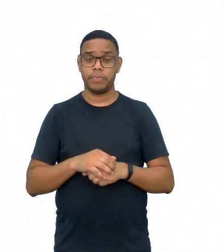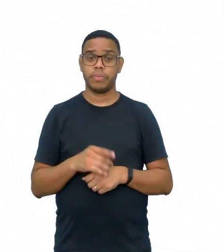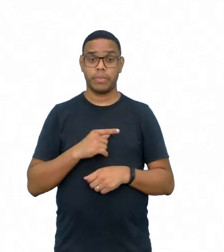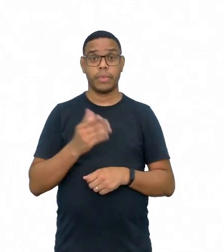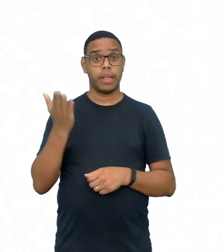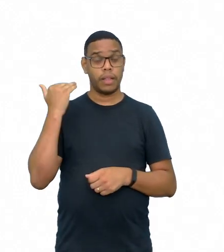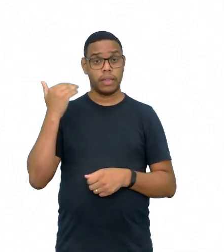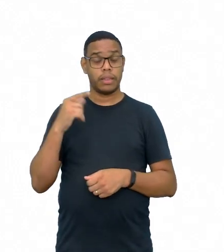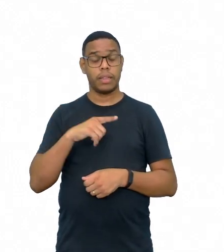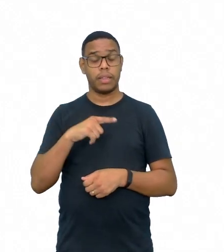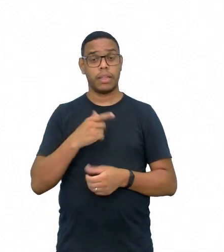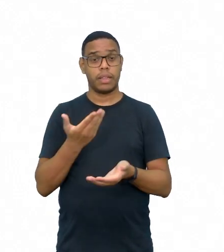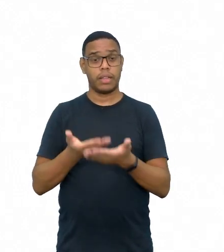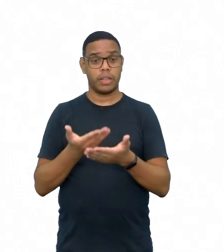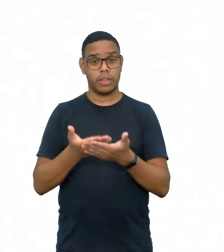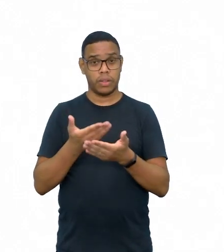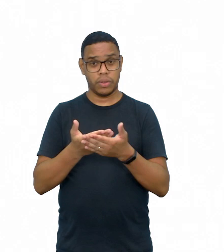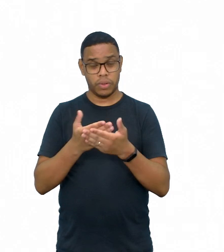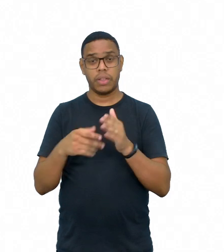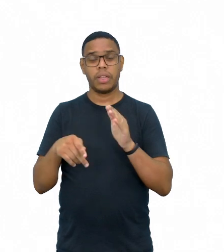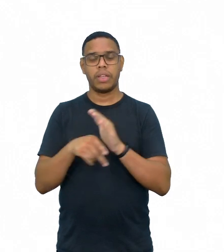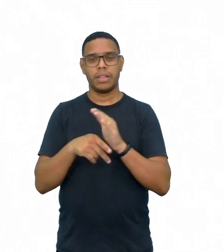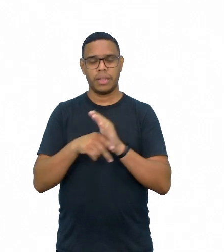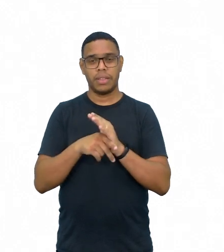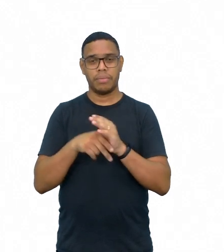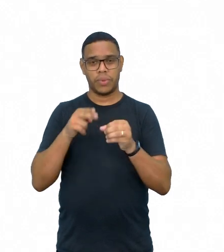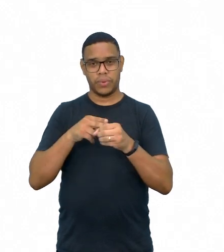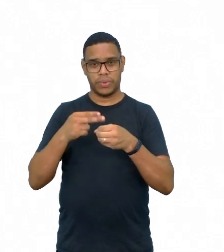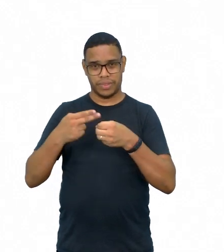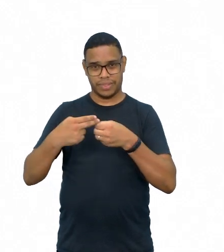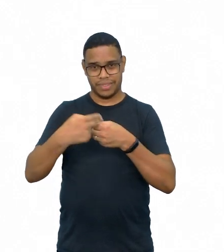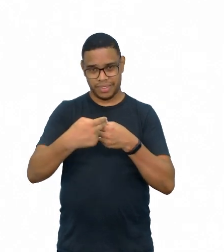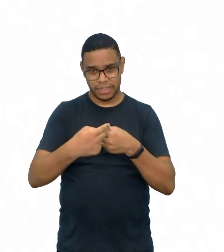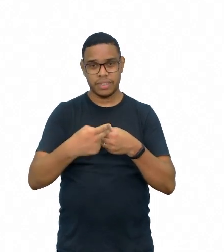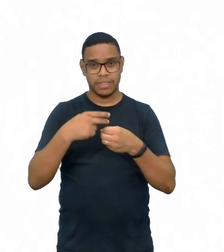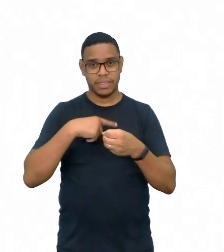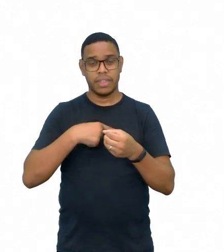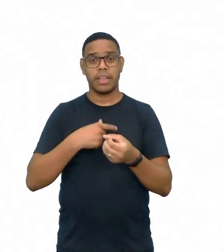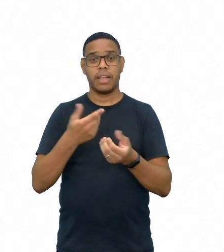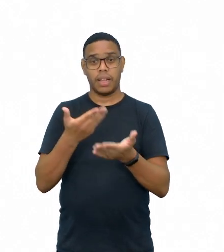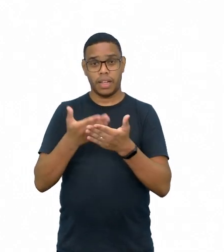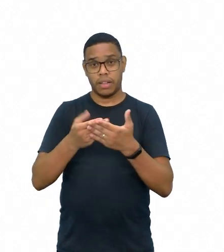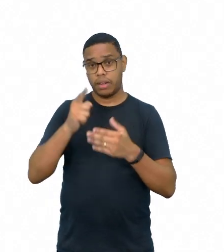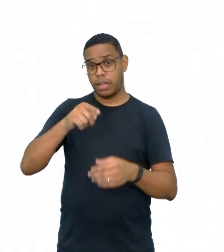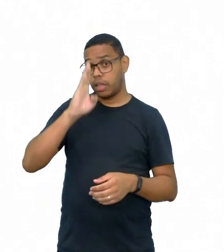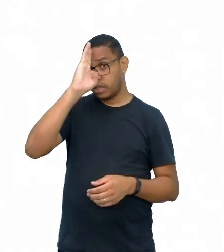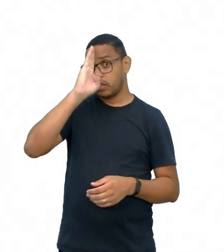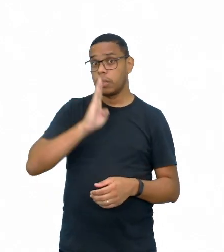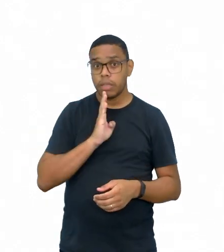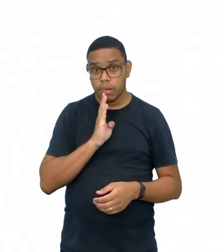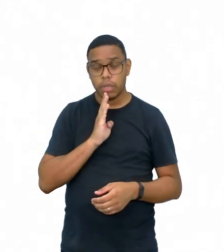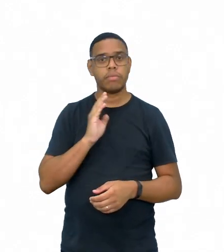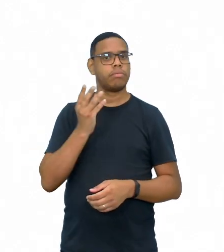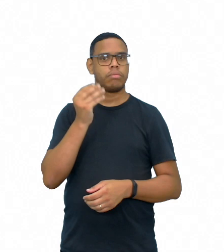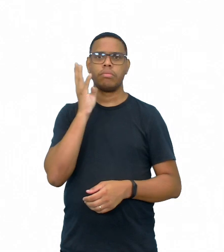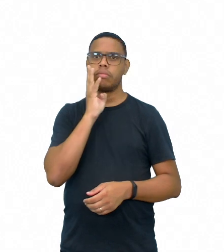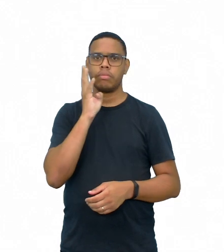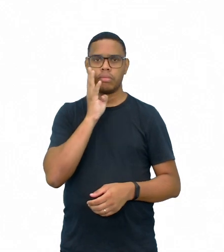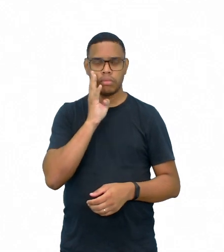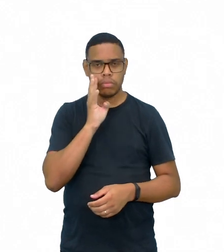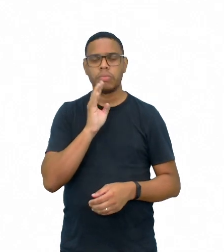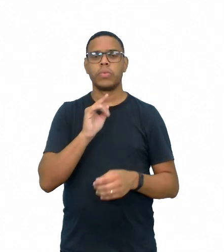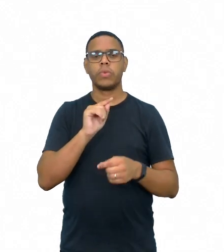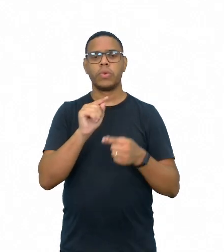aulas da Unicamp, né, que são todas gratuitas, aulas bem bacanas, né,